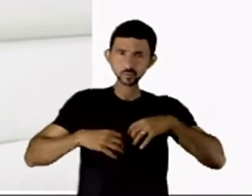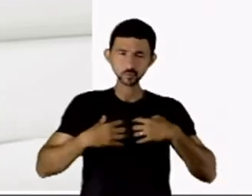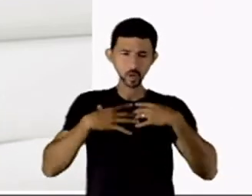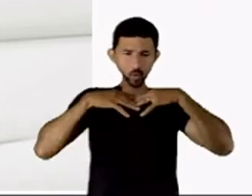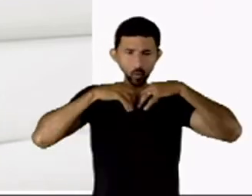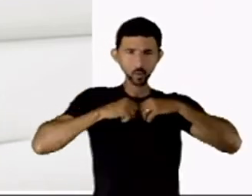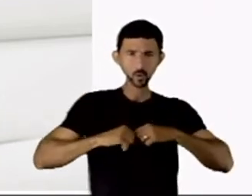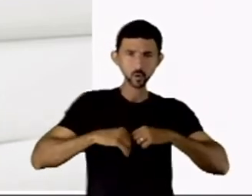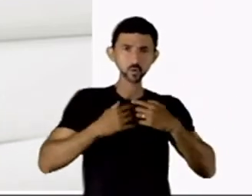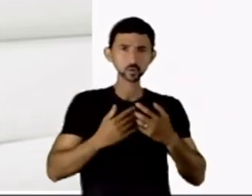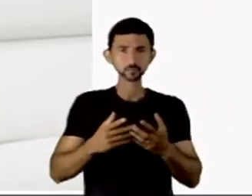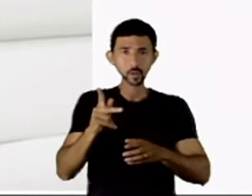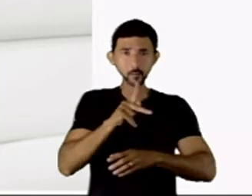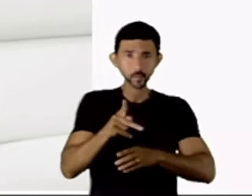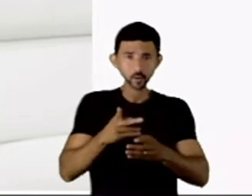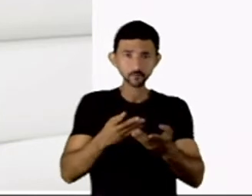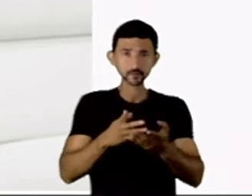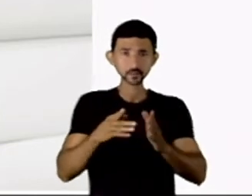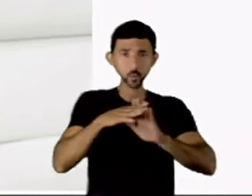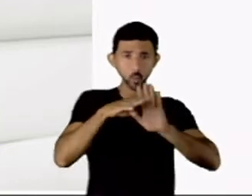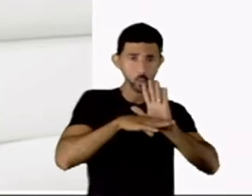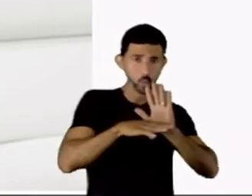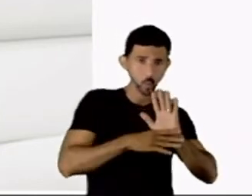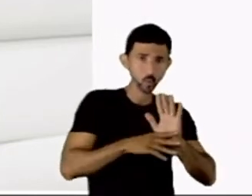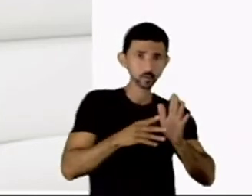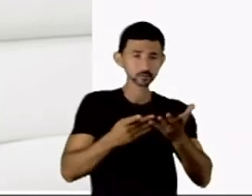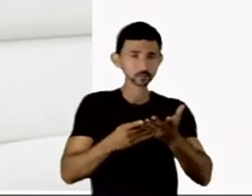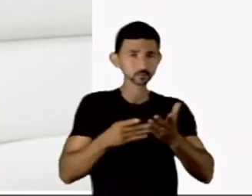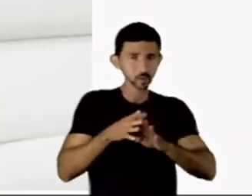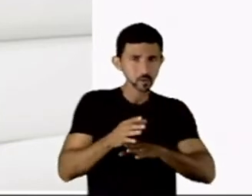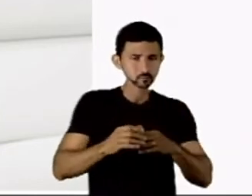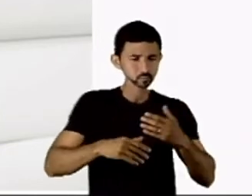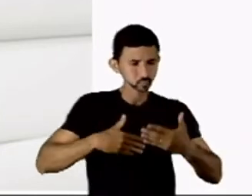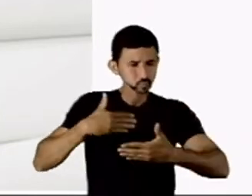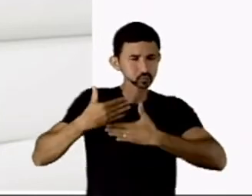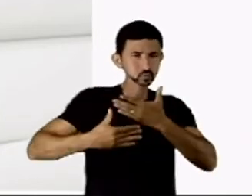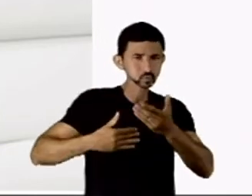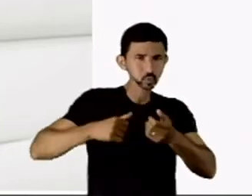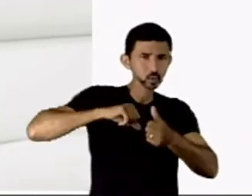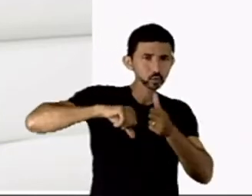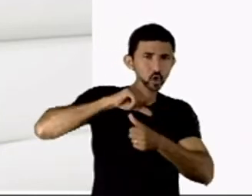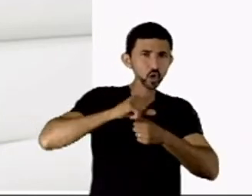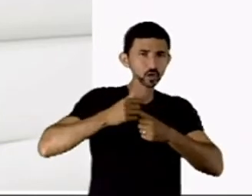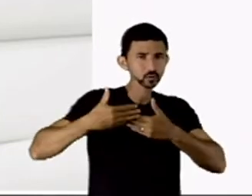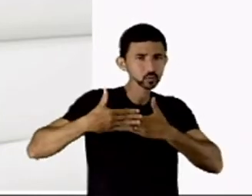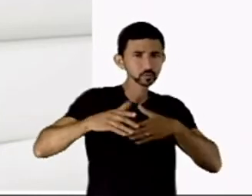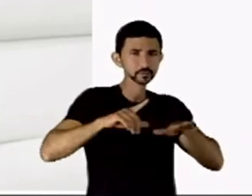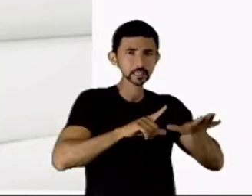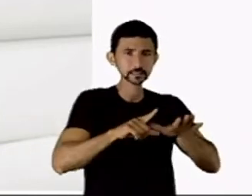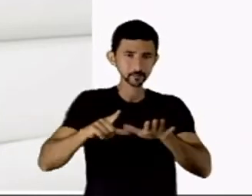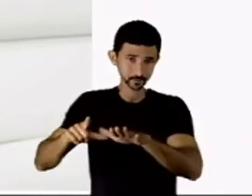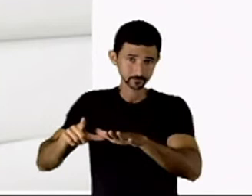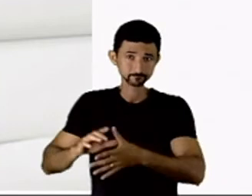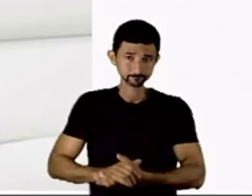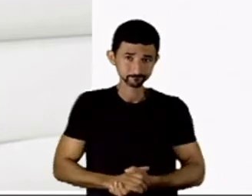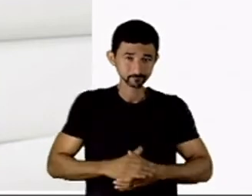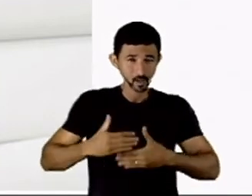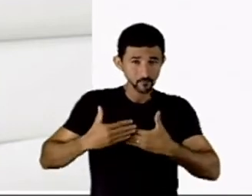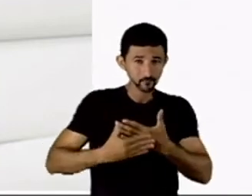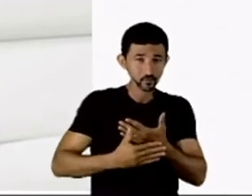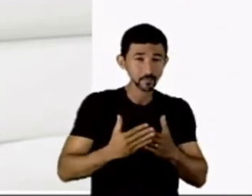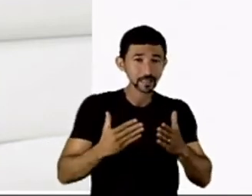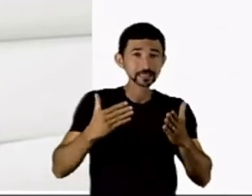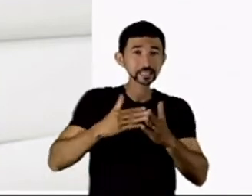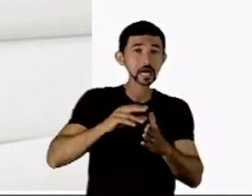professor de educação física passou um programa para ele e esse programa ia se modificando a cada semana, até que na